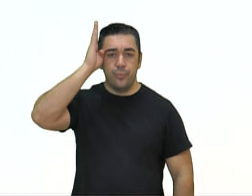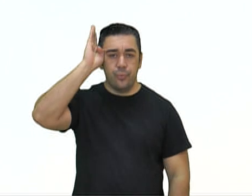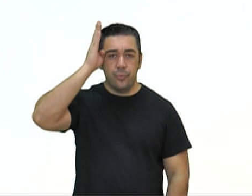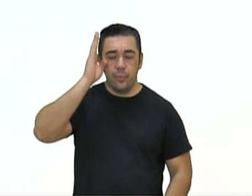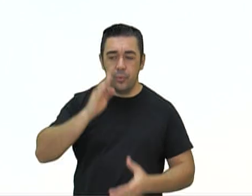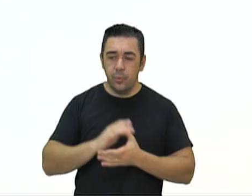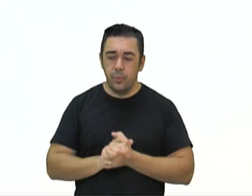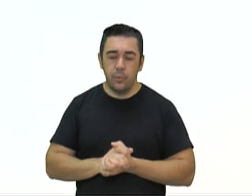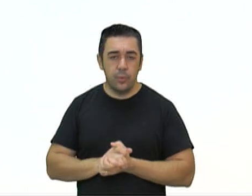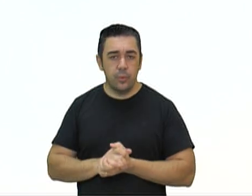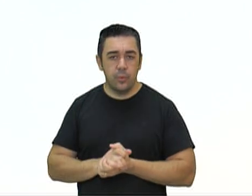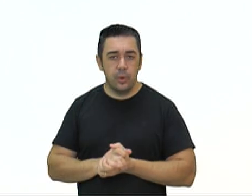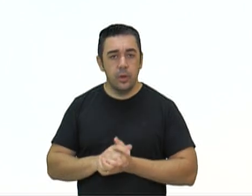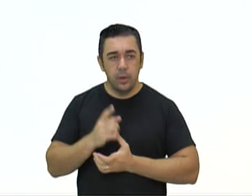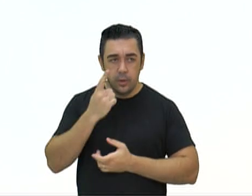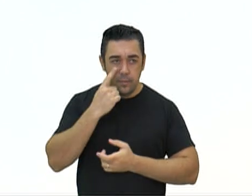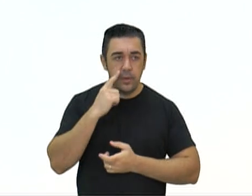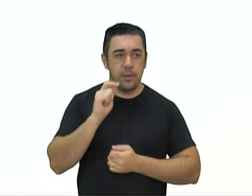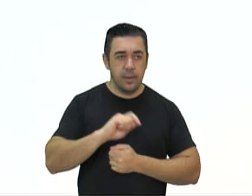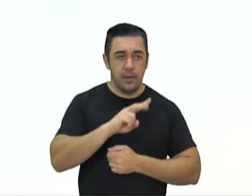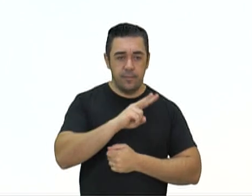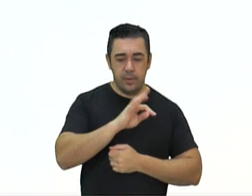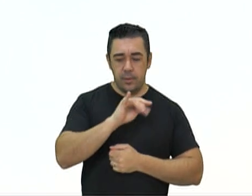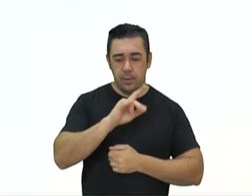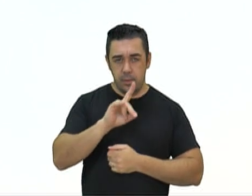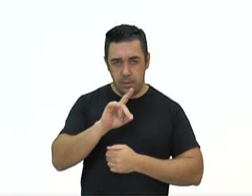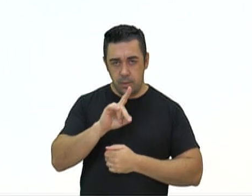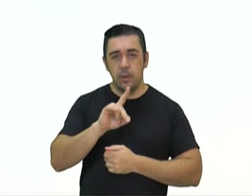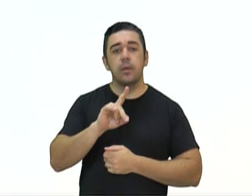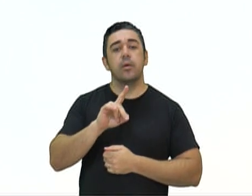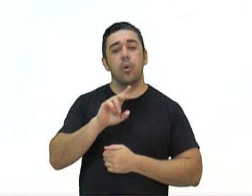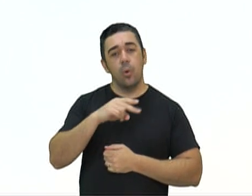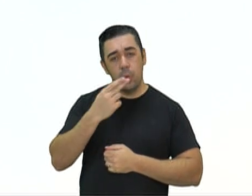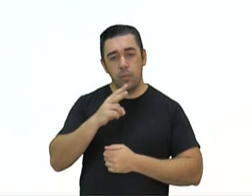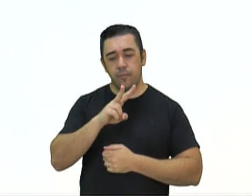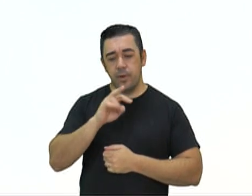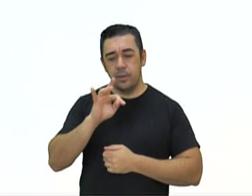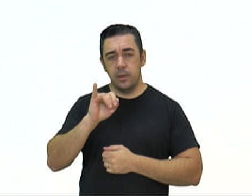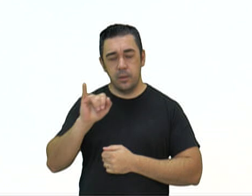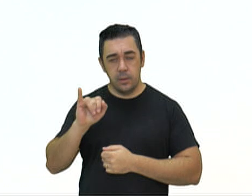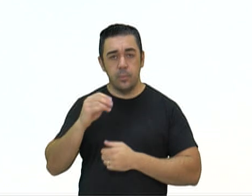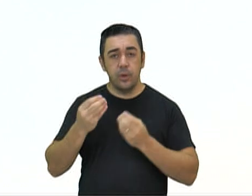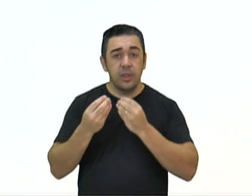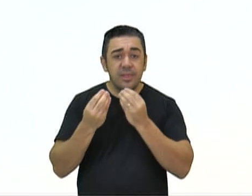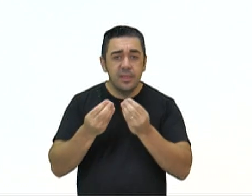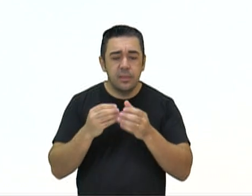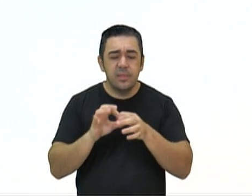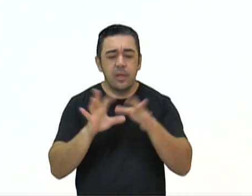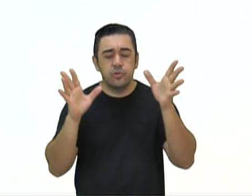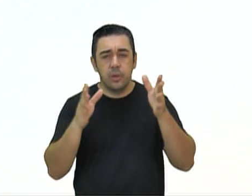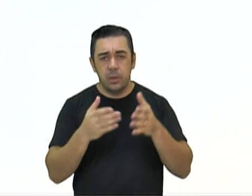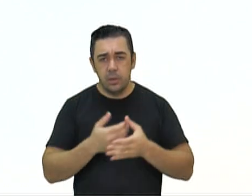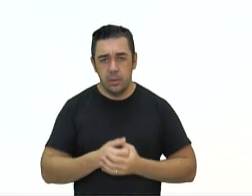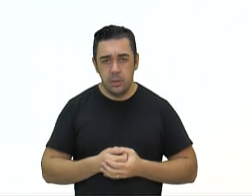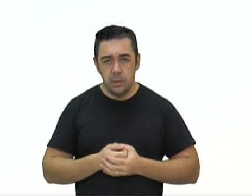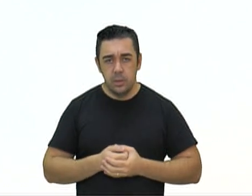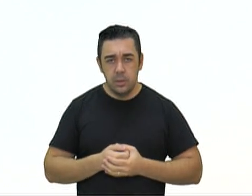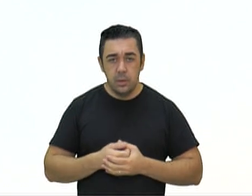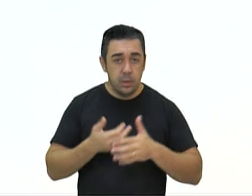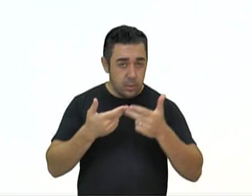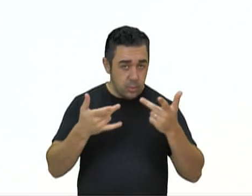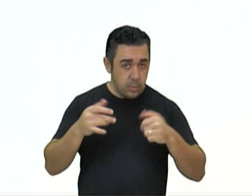deixar pode ser VTD ou VTI, pois quem deixa, deixa alguma coisa para alguém. Alguma coisa é objeto